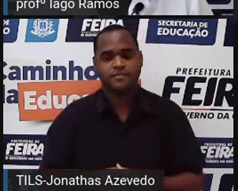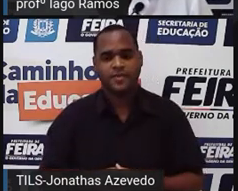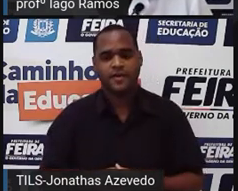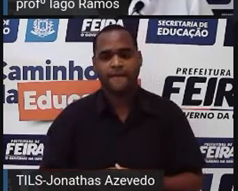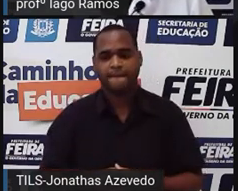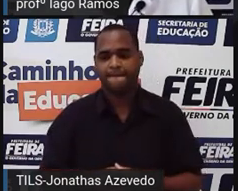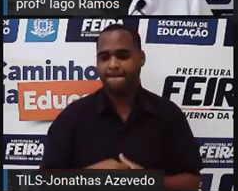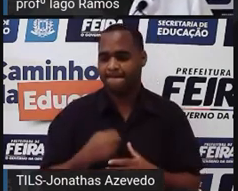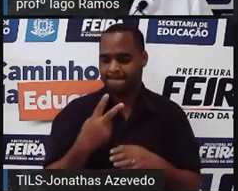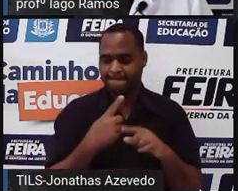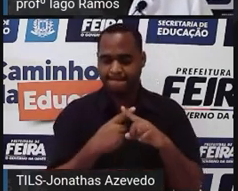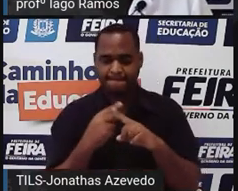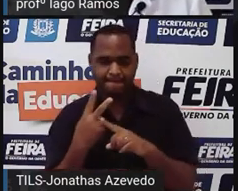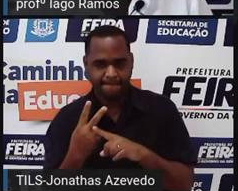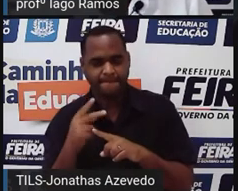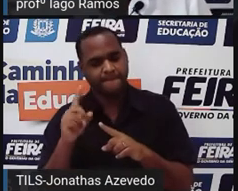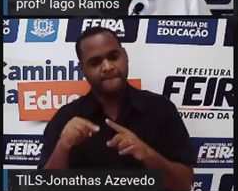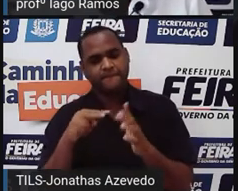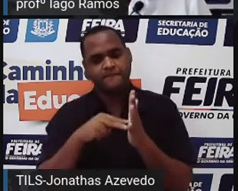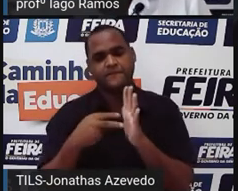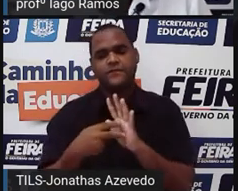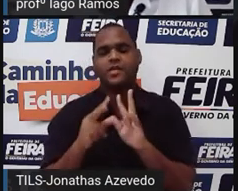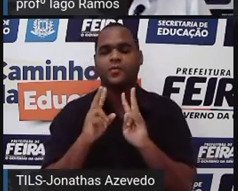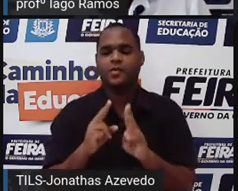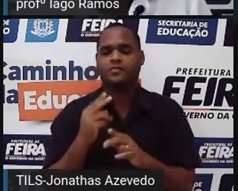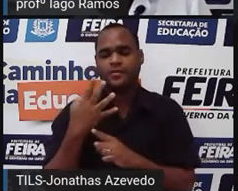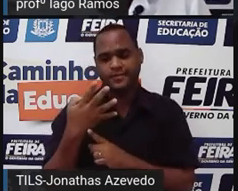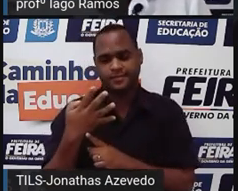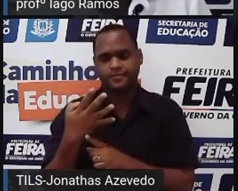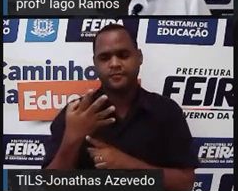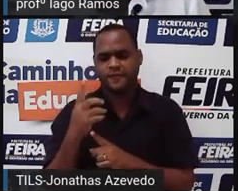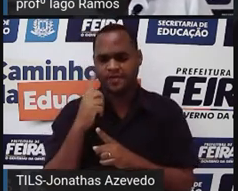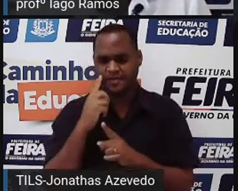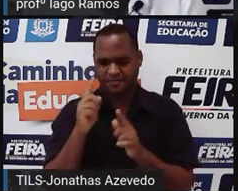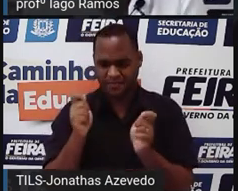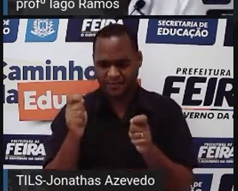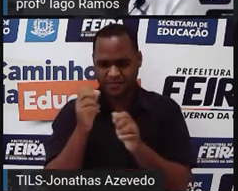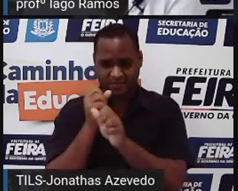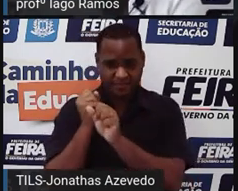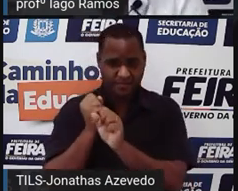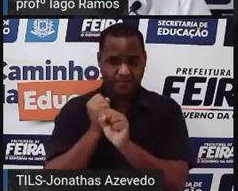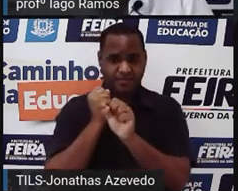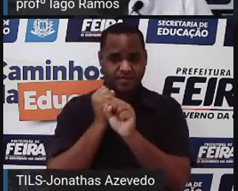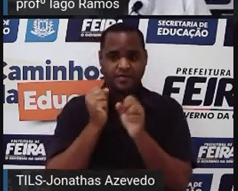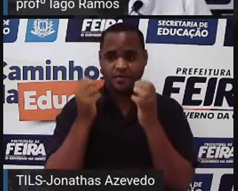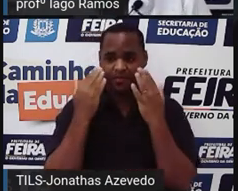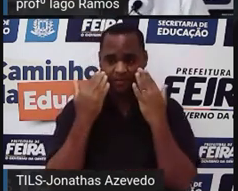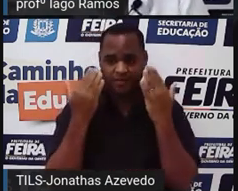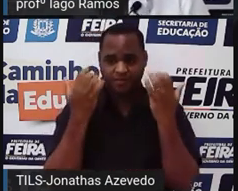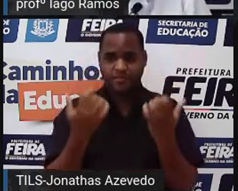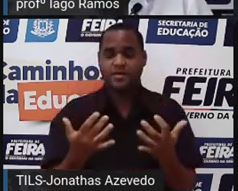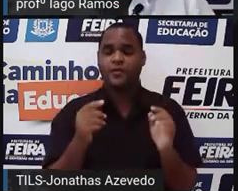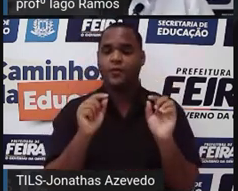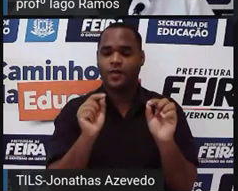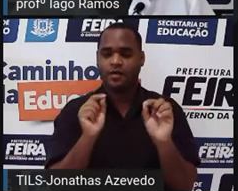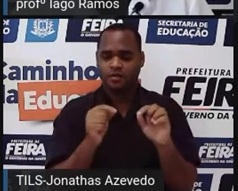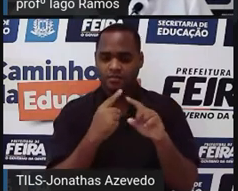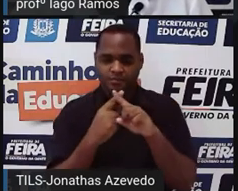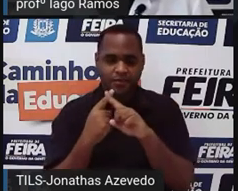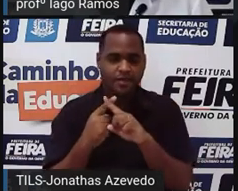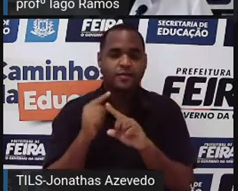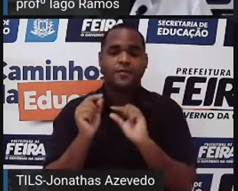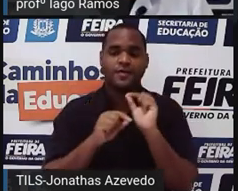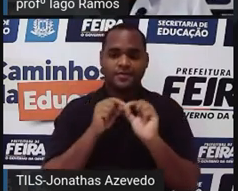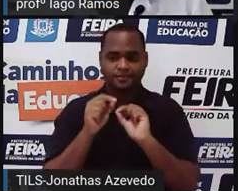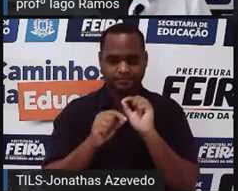é igual a 4. Você vai fazer todo esse cálculo? Não. Tá? Aqui eu estou mostrando o porquê que é desse jeito.